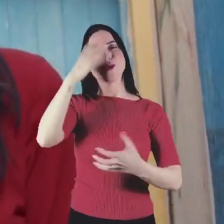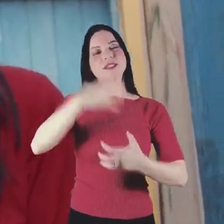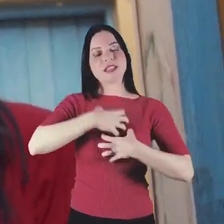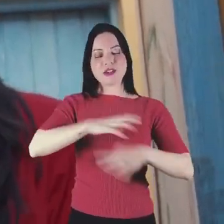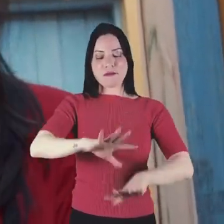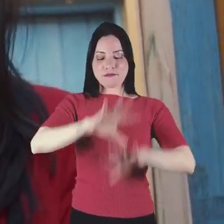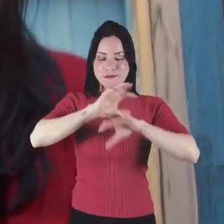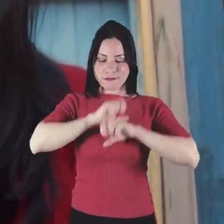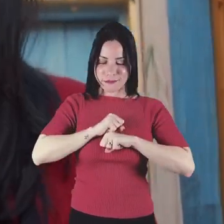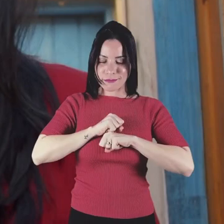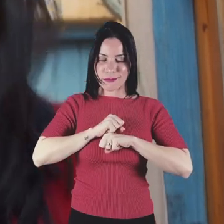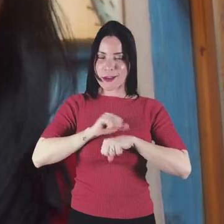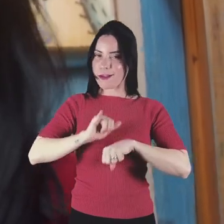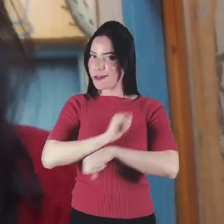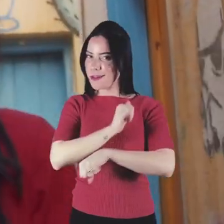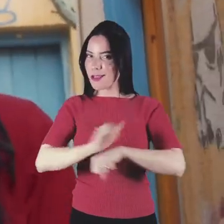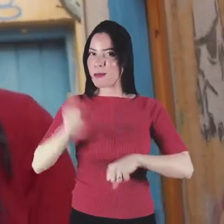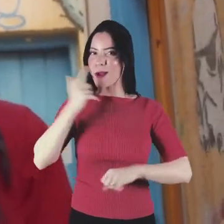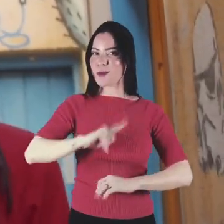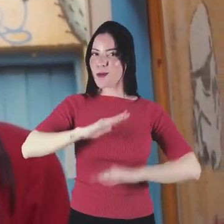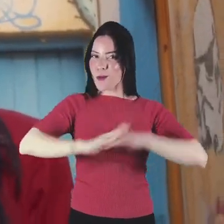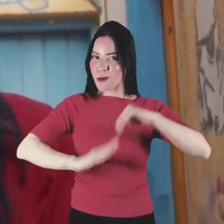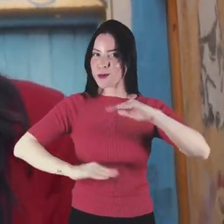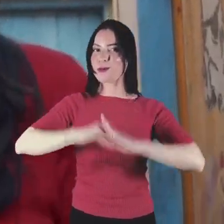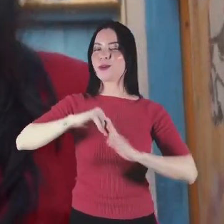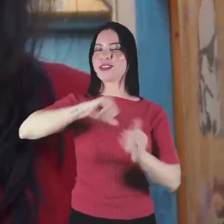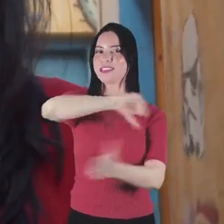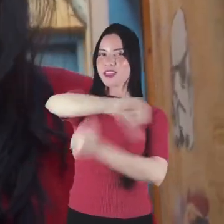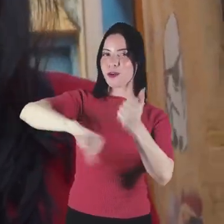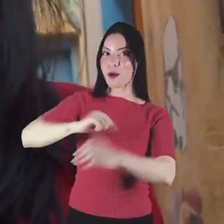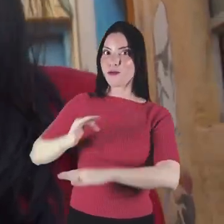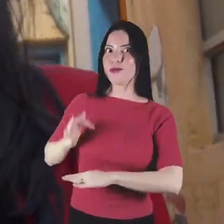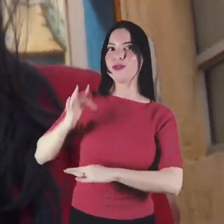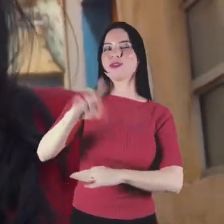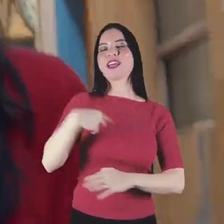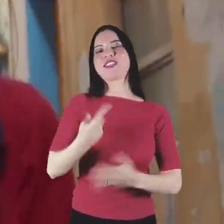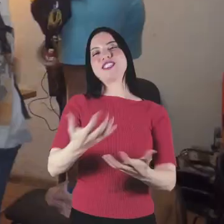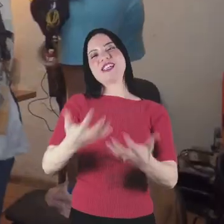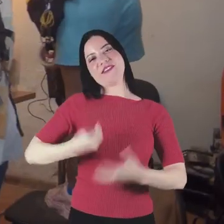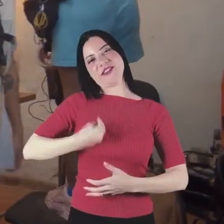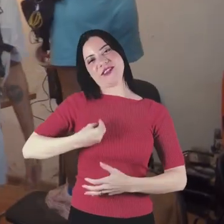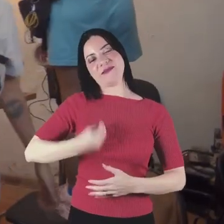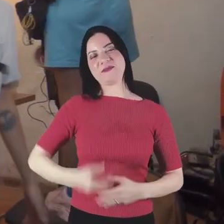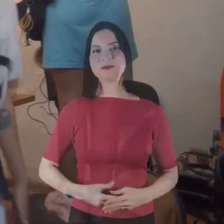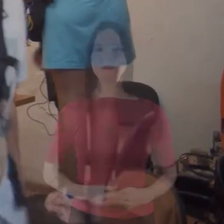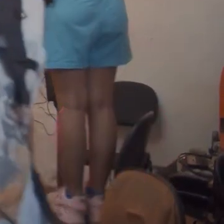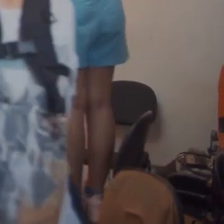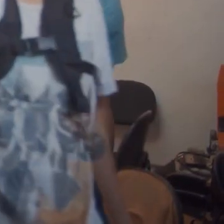apropriem dessa ferramenta para construir e transformar o futuro que a gente quer viver.